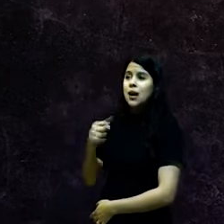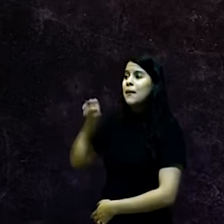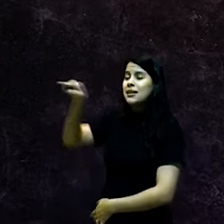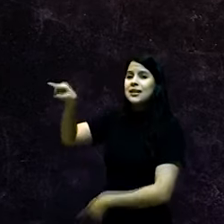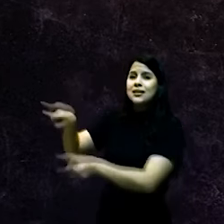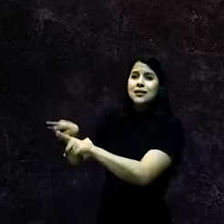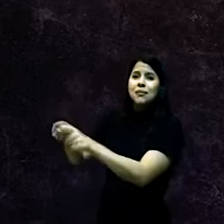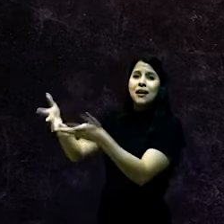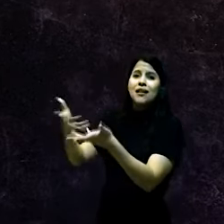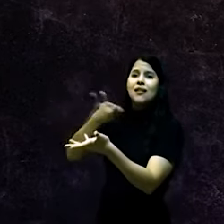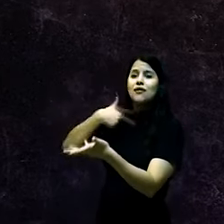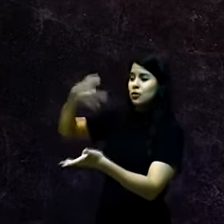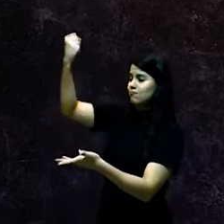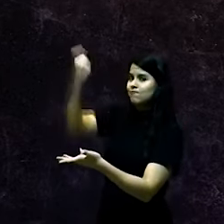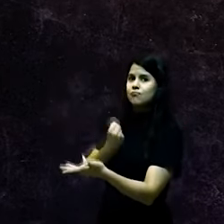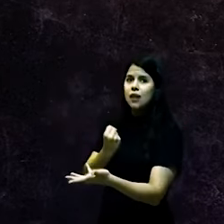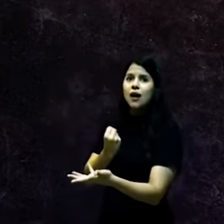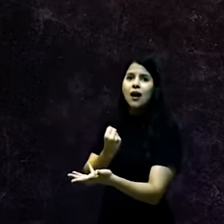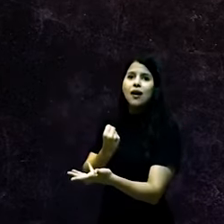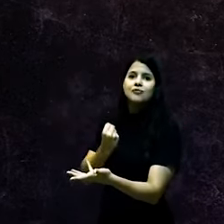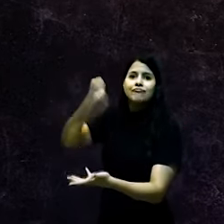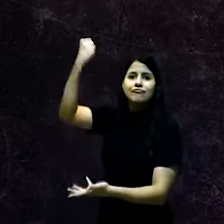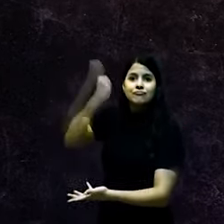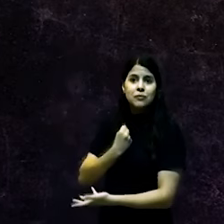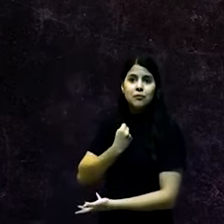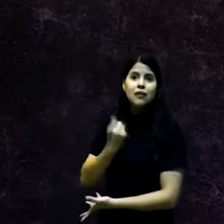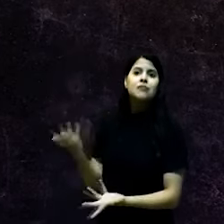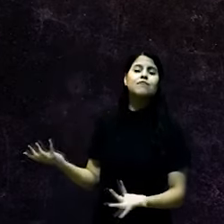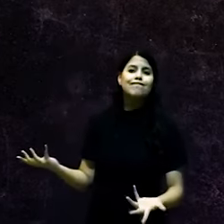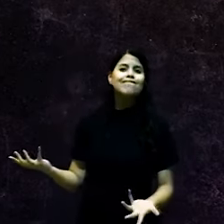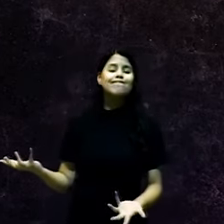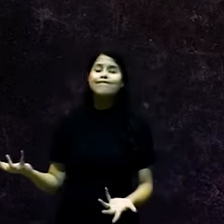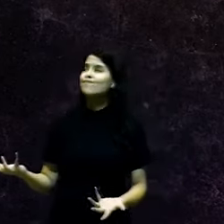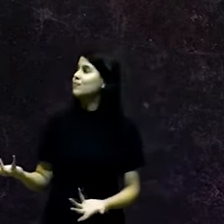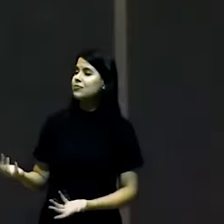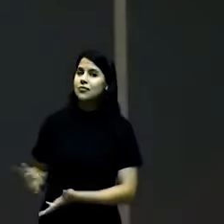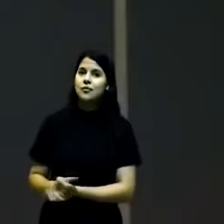tirar. Eles estão querendo tirar minha vida.